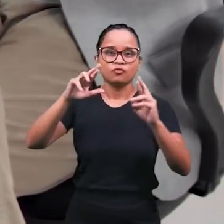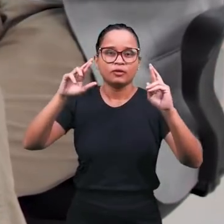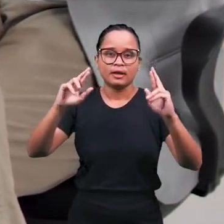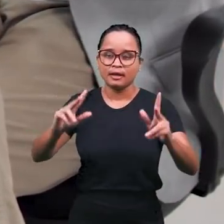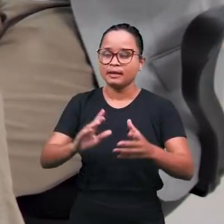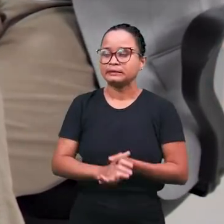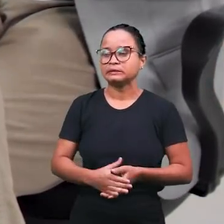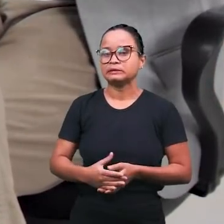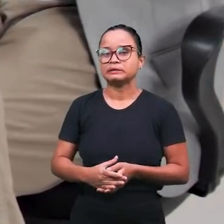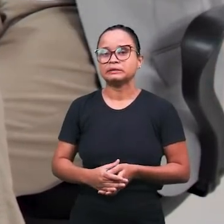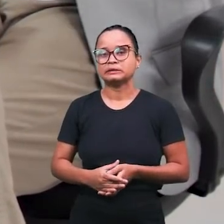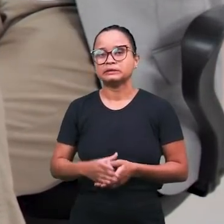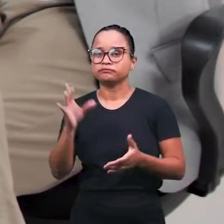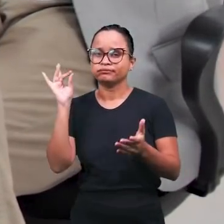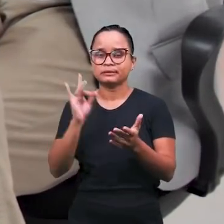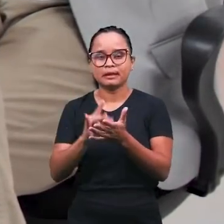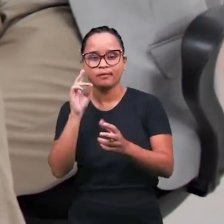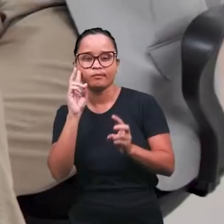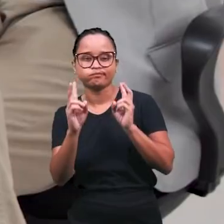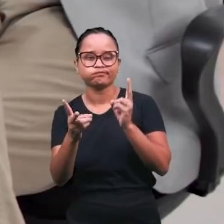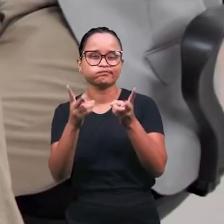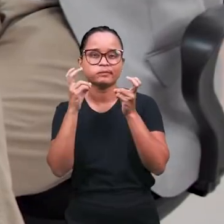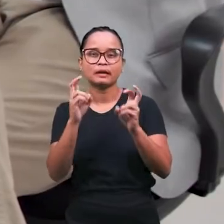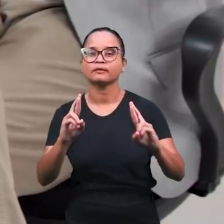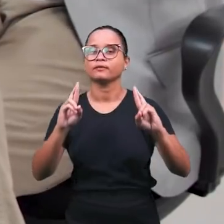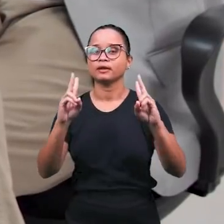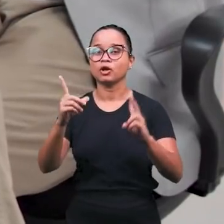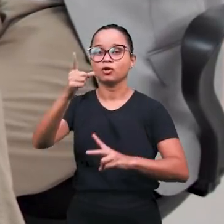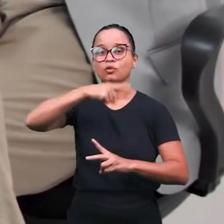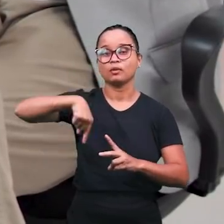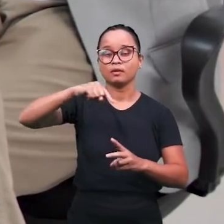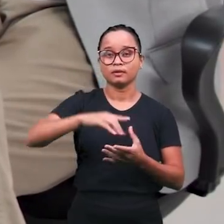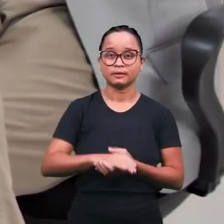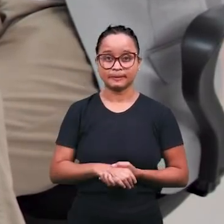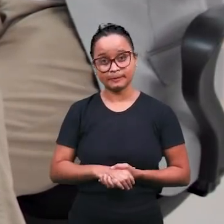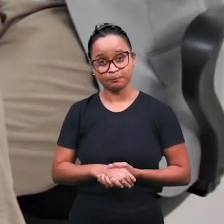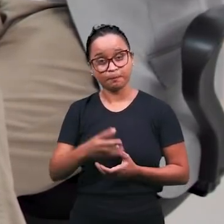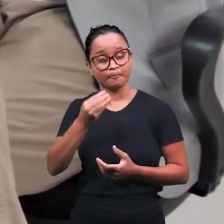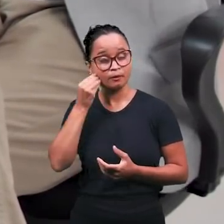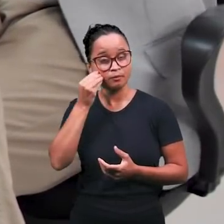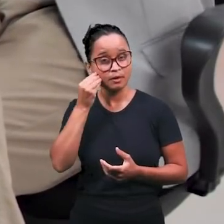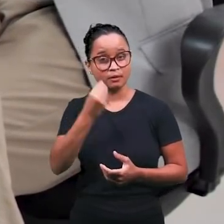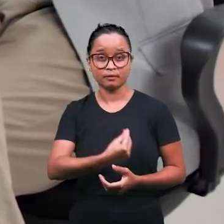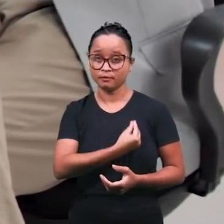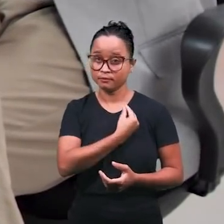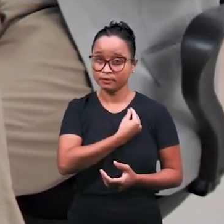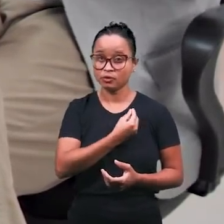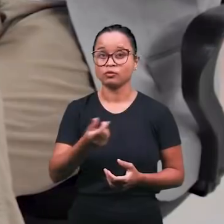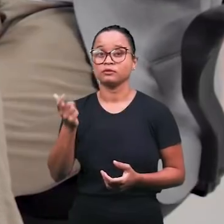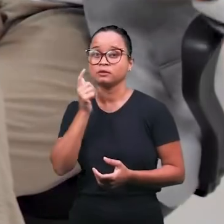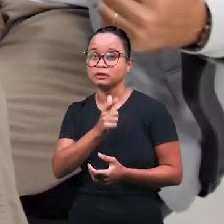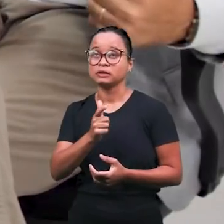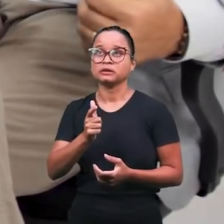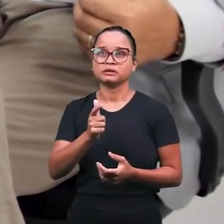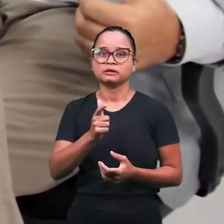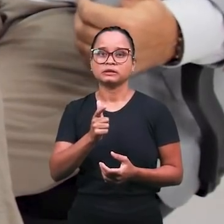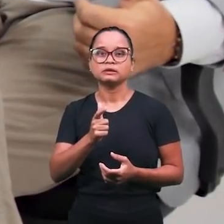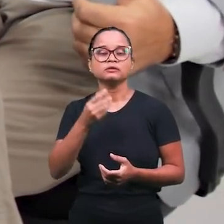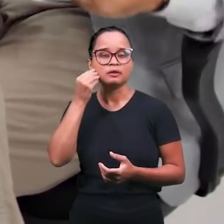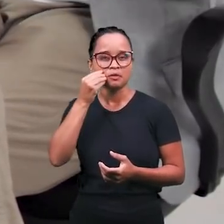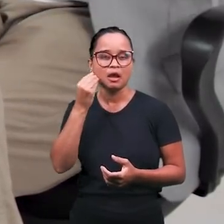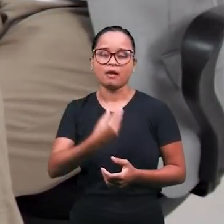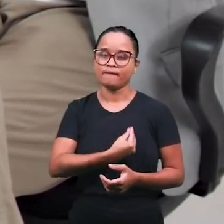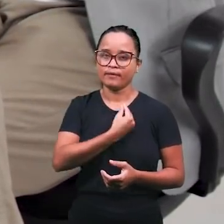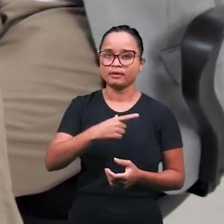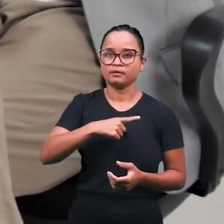uma realidade diferente, nós com toda a nossa capacidade de experiência de vida, capacidade alcançada pela experiência